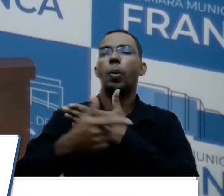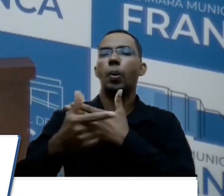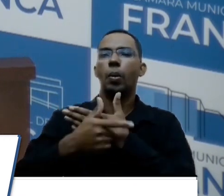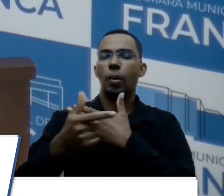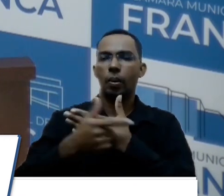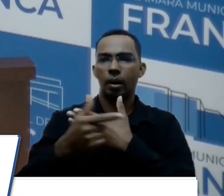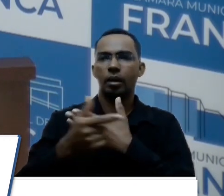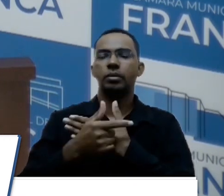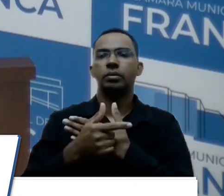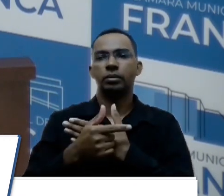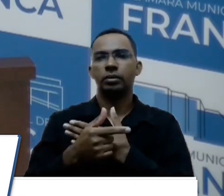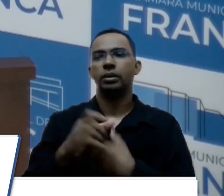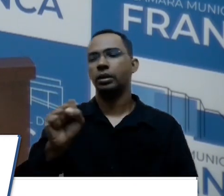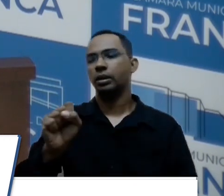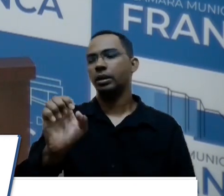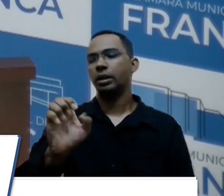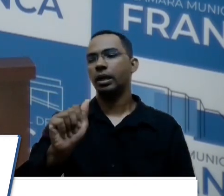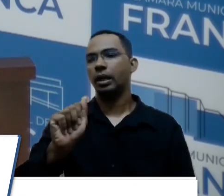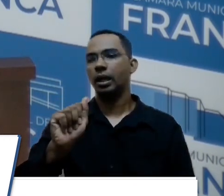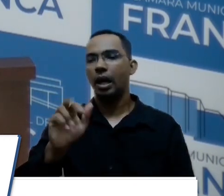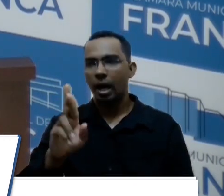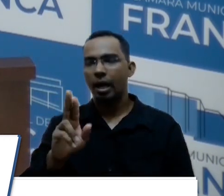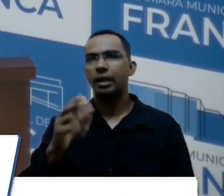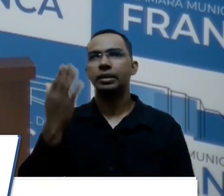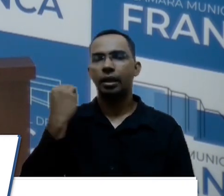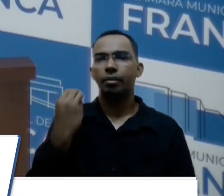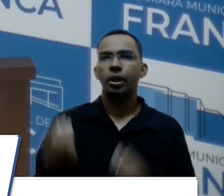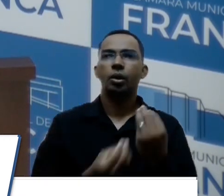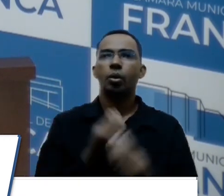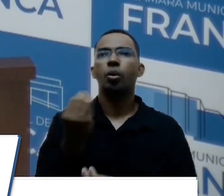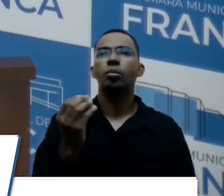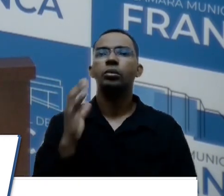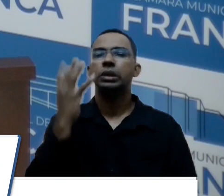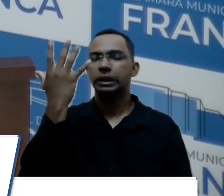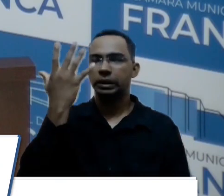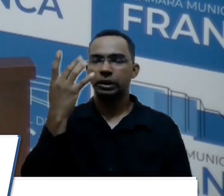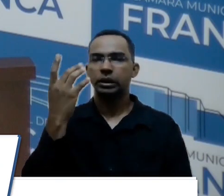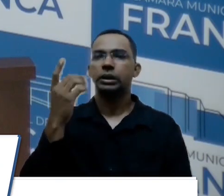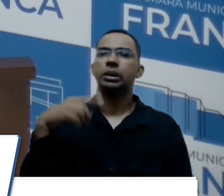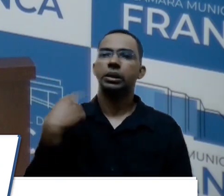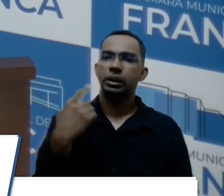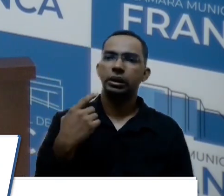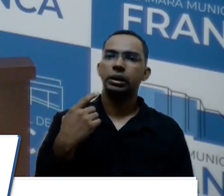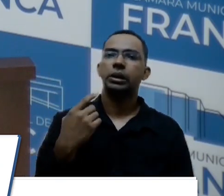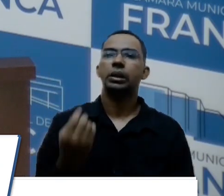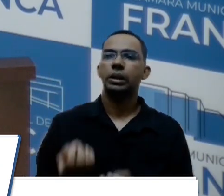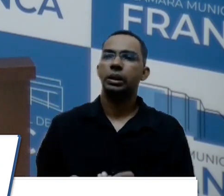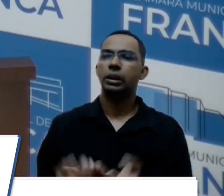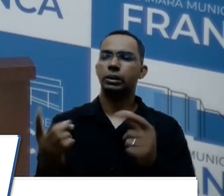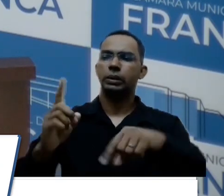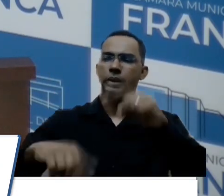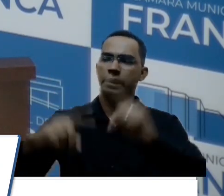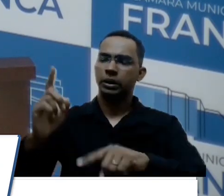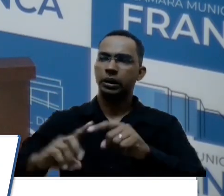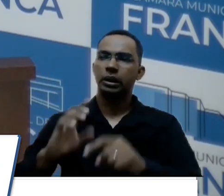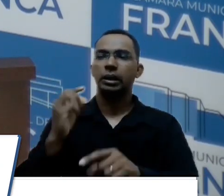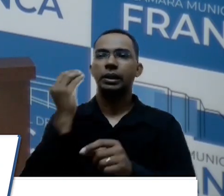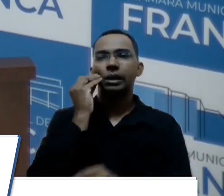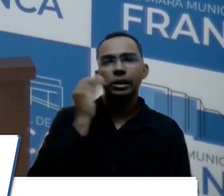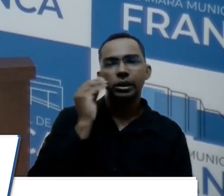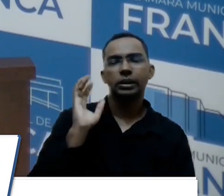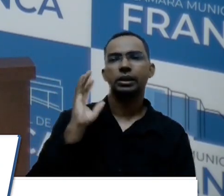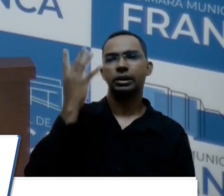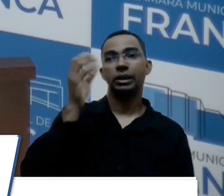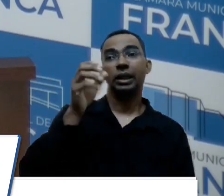CEAR. É saber como funciona. E nós vamos ter instrumentos legais para tomar medidas